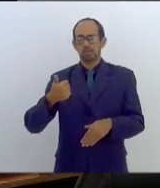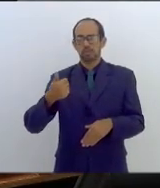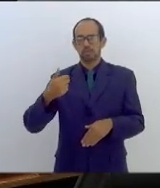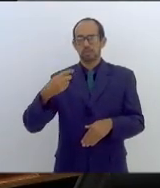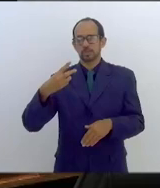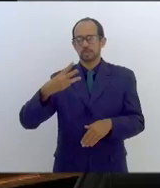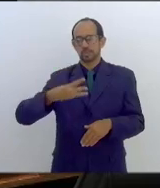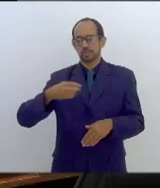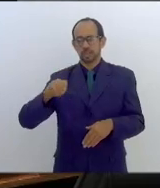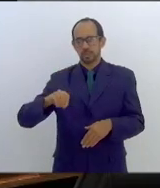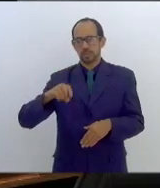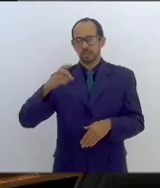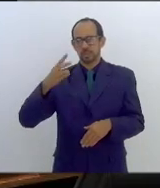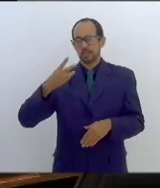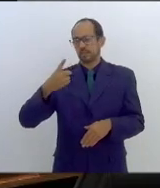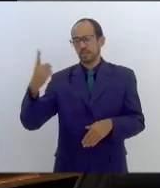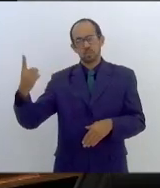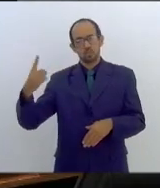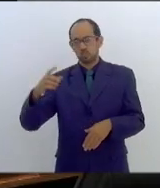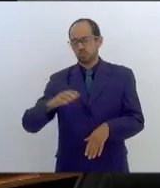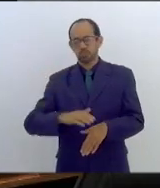31.